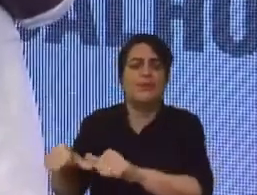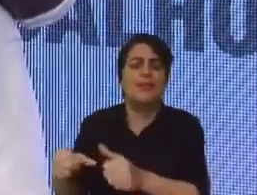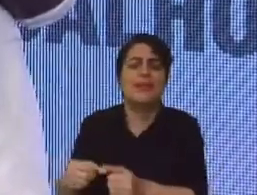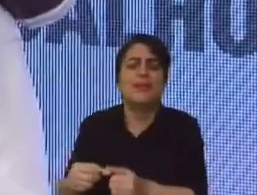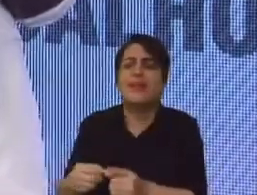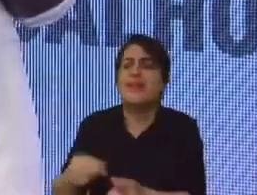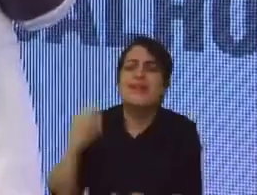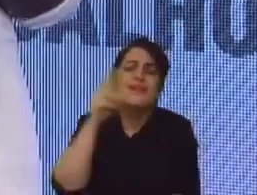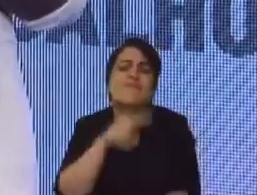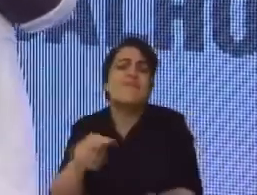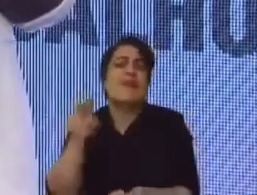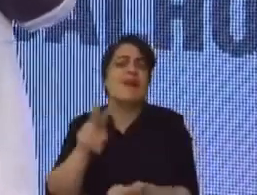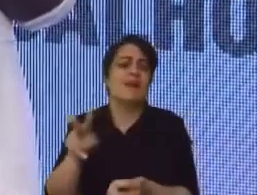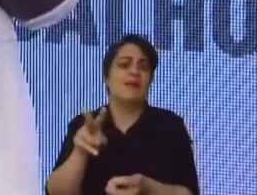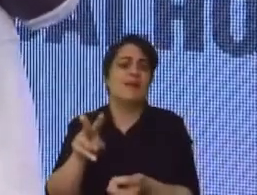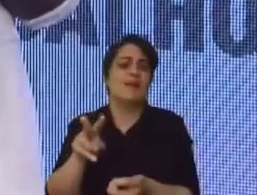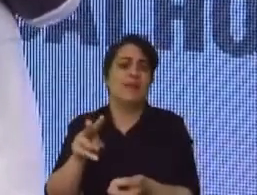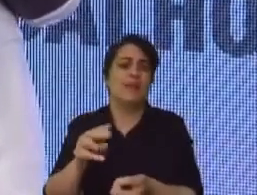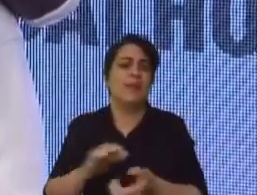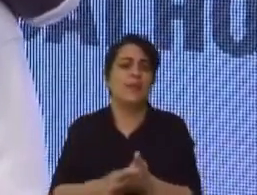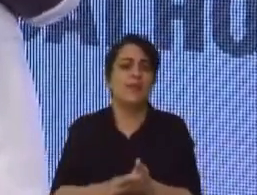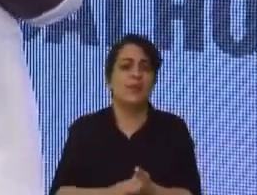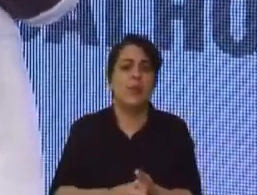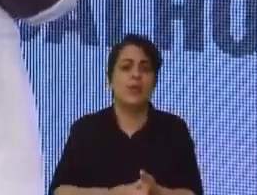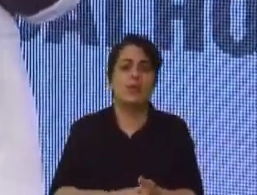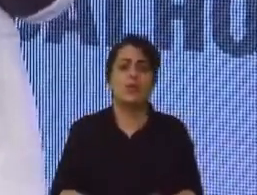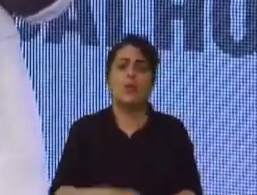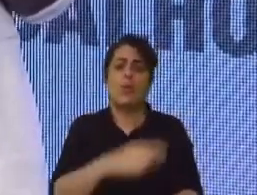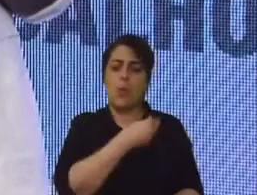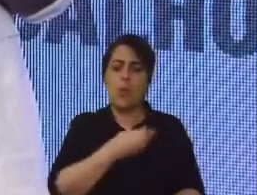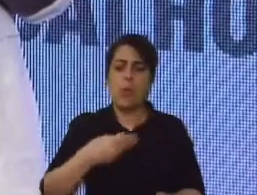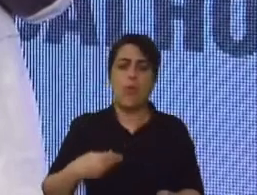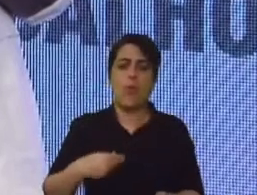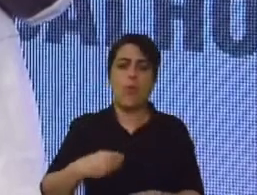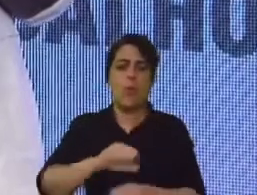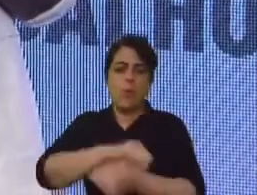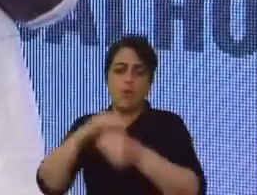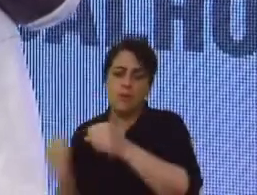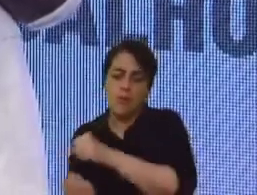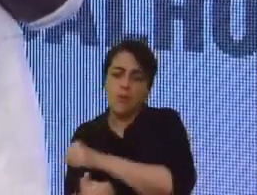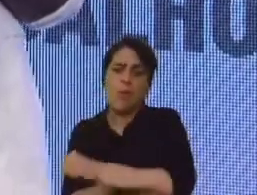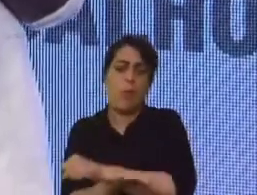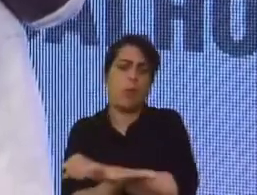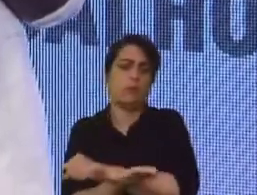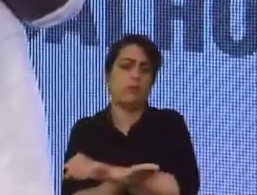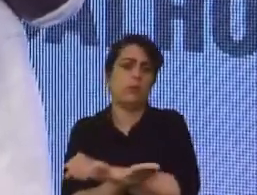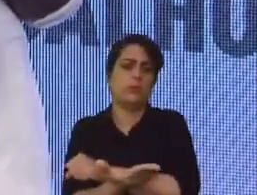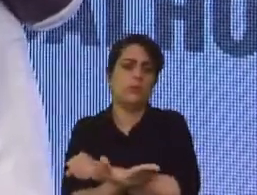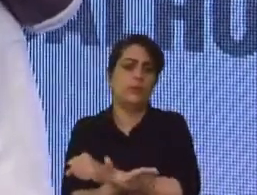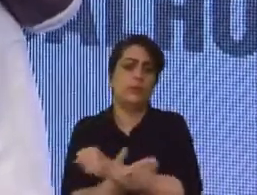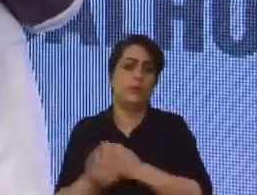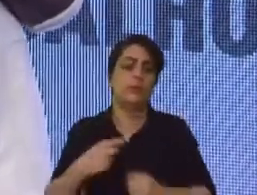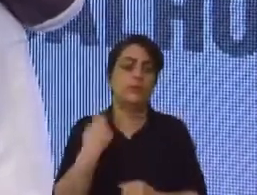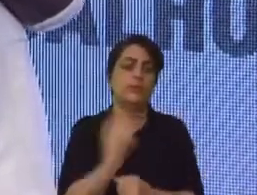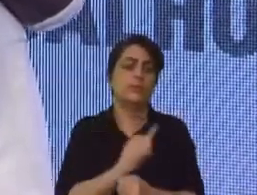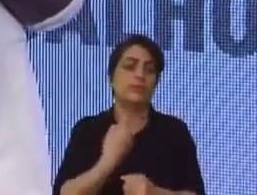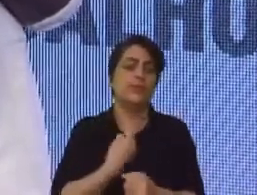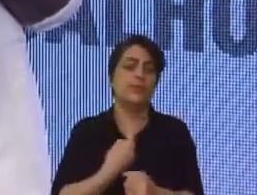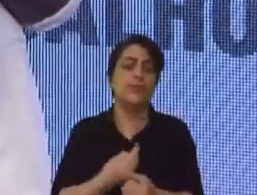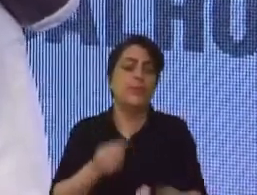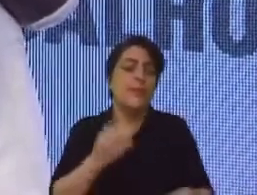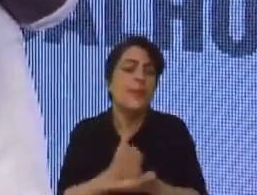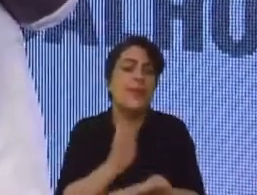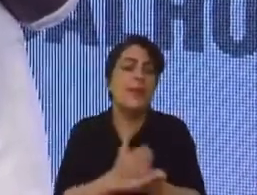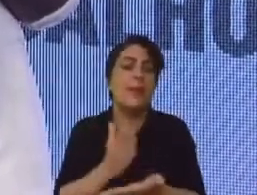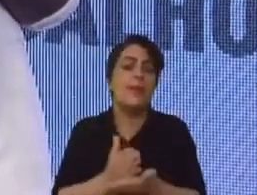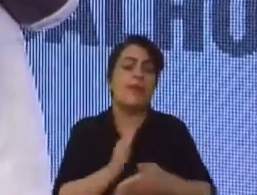caráter fascista e corrupto. Nossas ações possibilitaram aprovar o auxílio emergencial e a solidariedade de